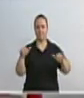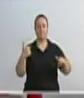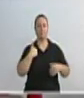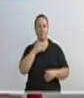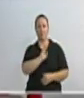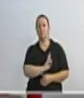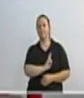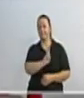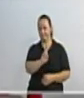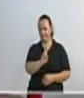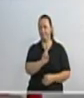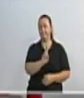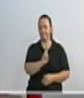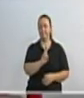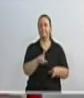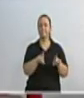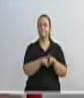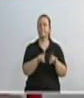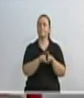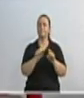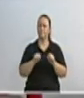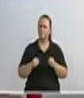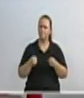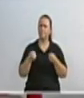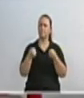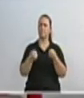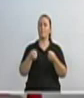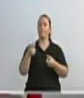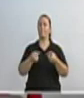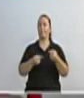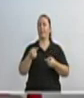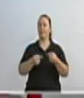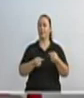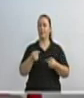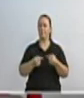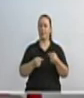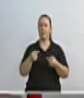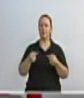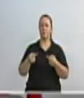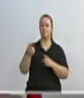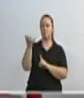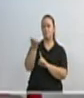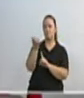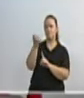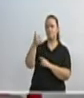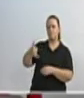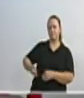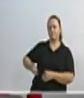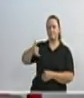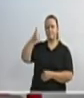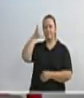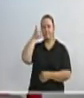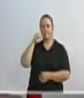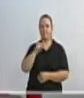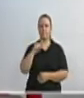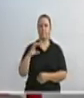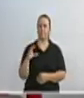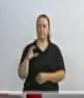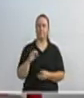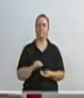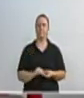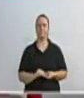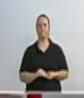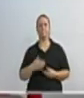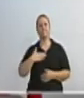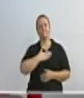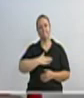que também tem se empenhado nesse debate da telefonia móvel no estado de Santa Catarina. Quero saudar